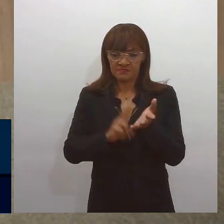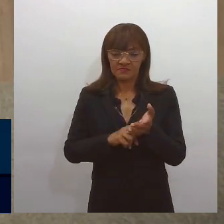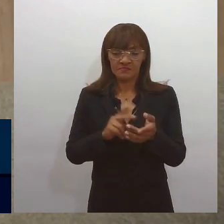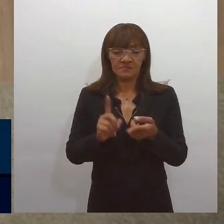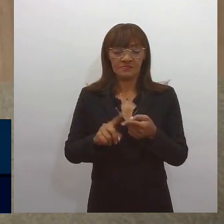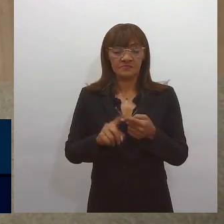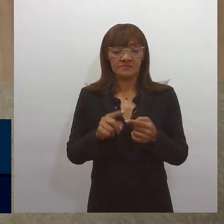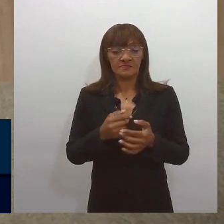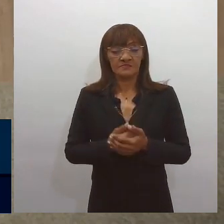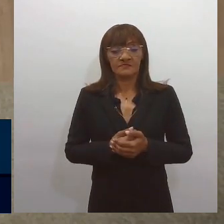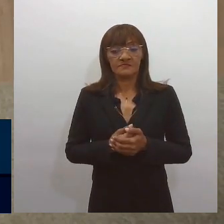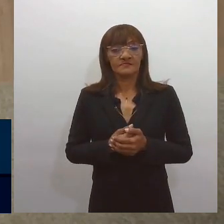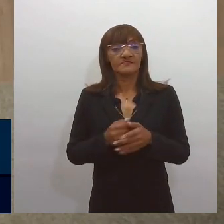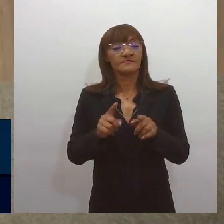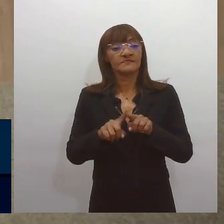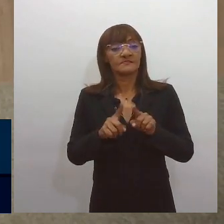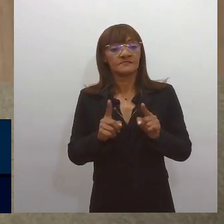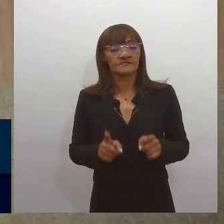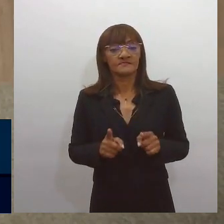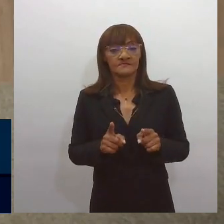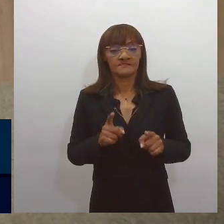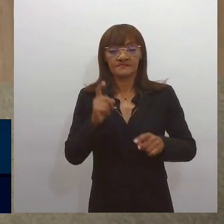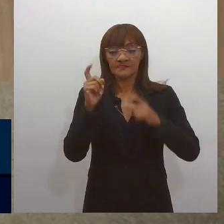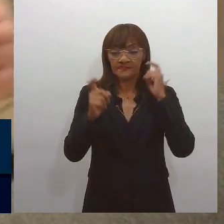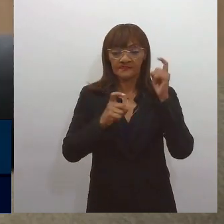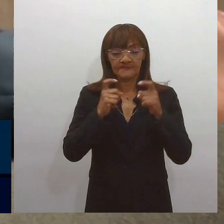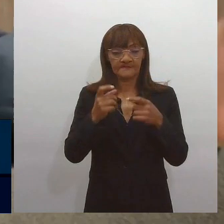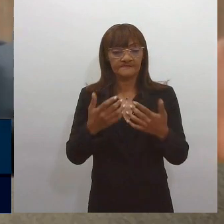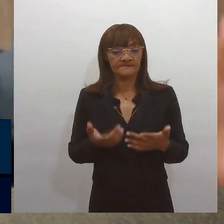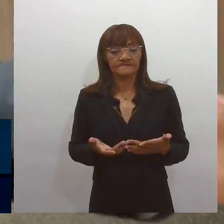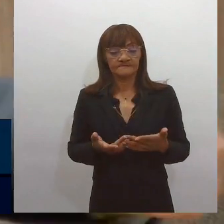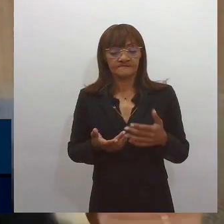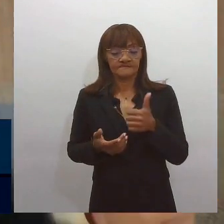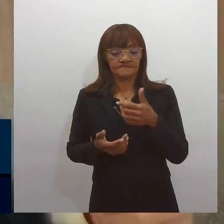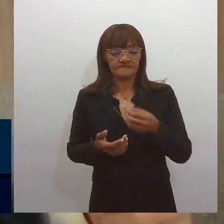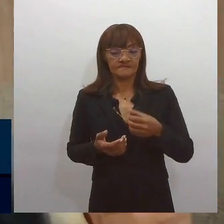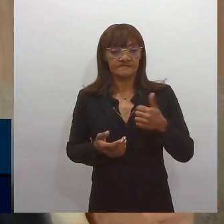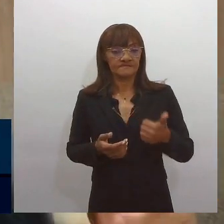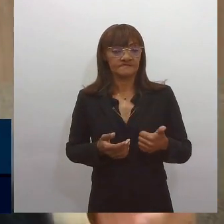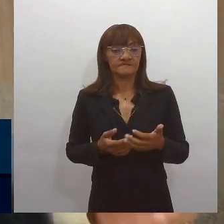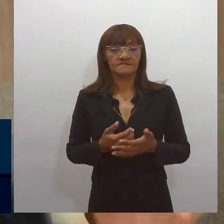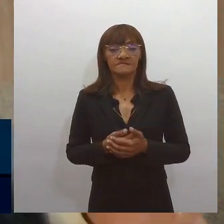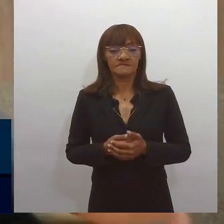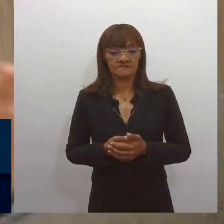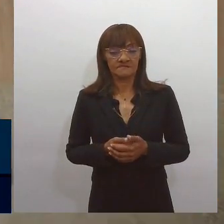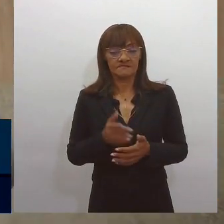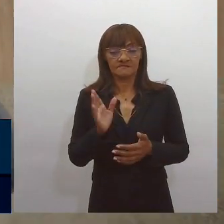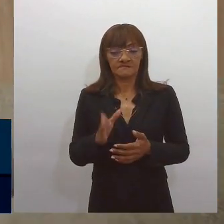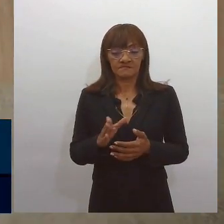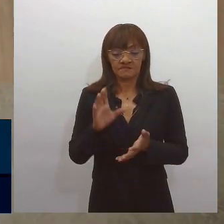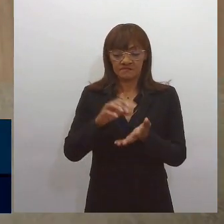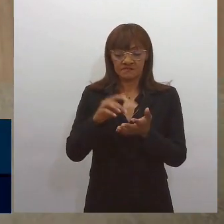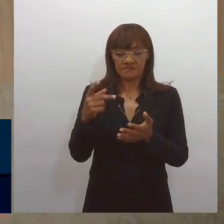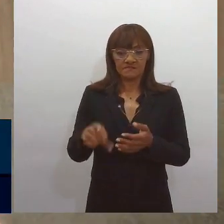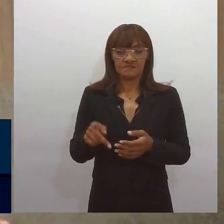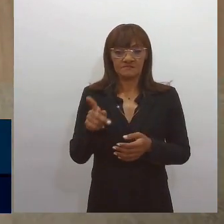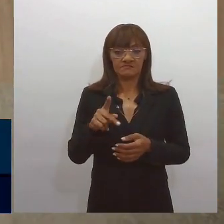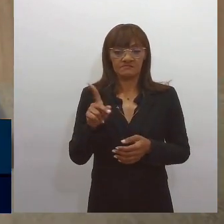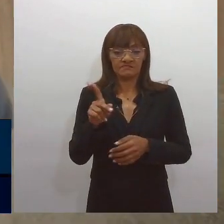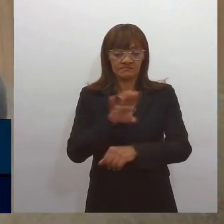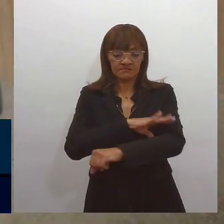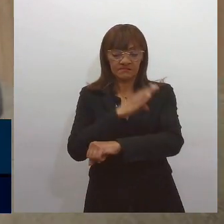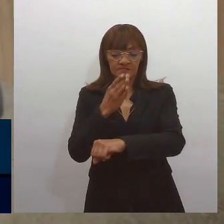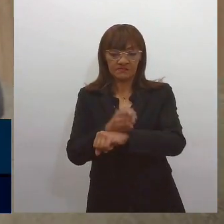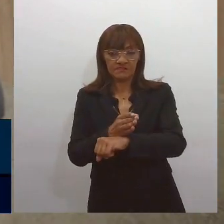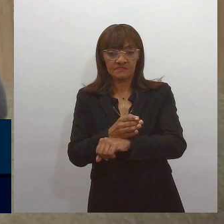BR 101 também nós estamos preocupados com a ponte Penedo a Alagoas né Isso faz parte de um conjunto